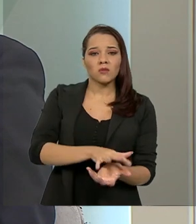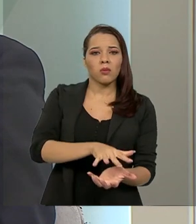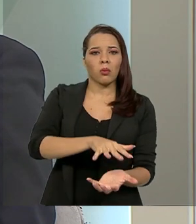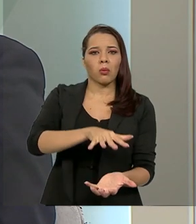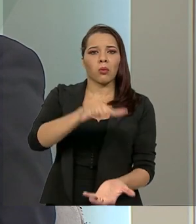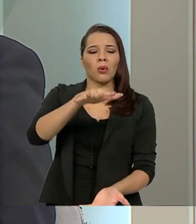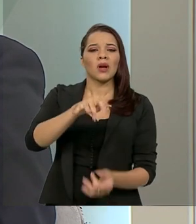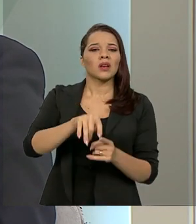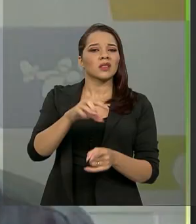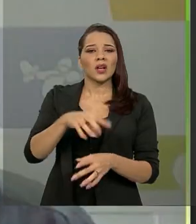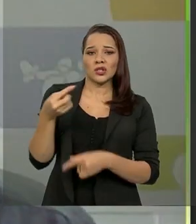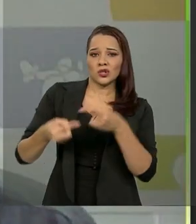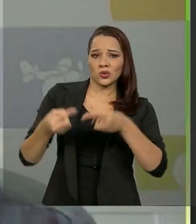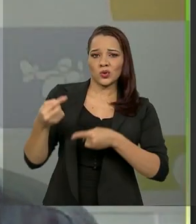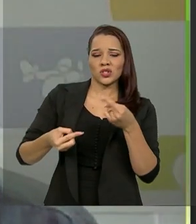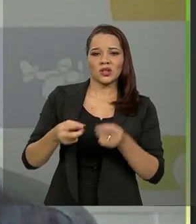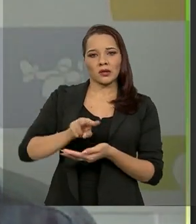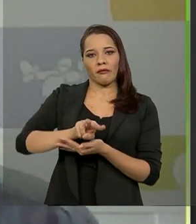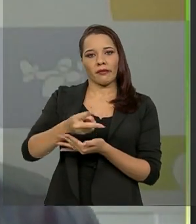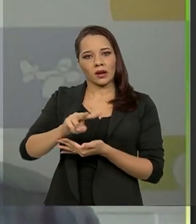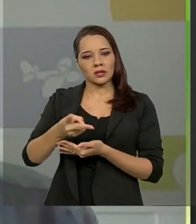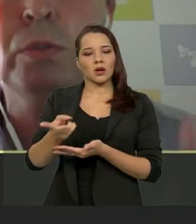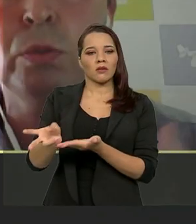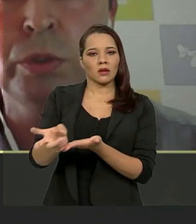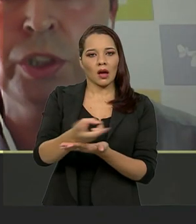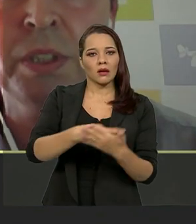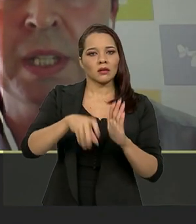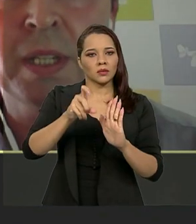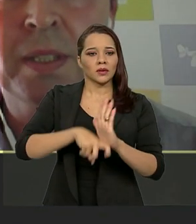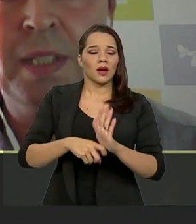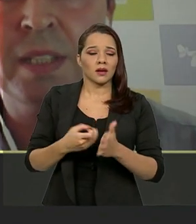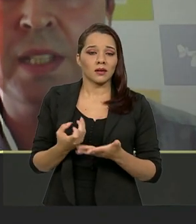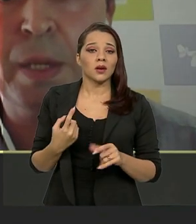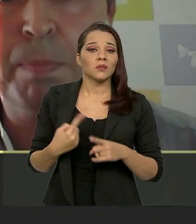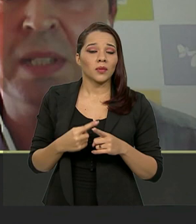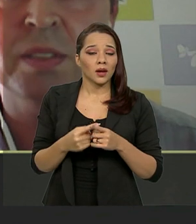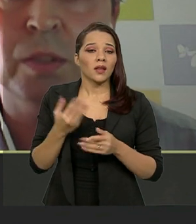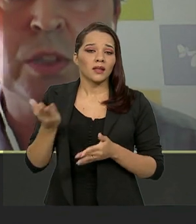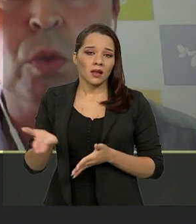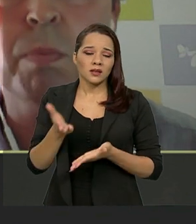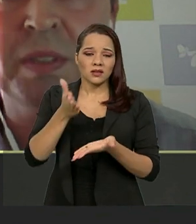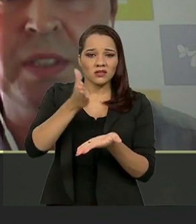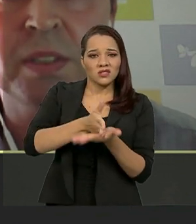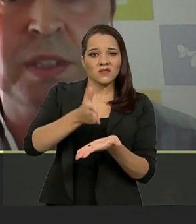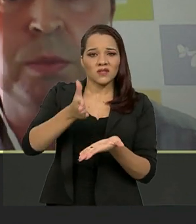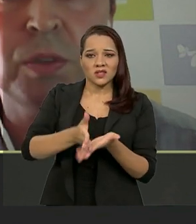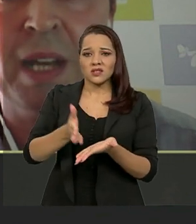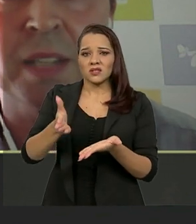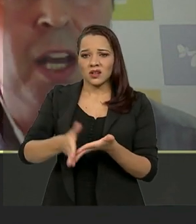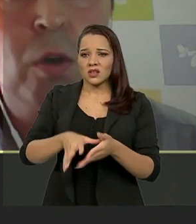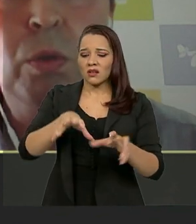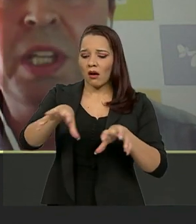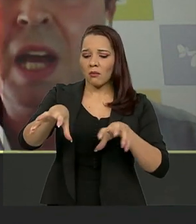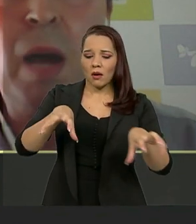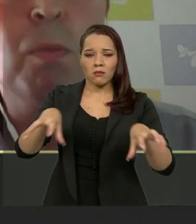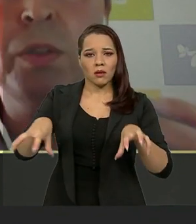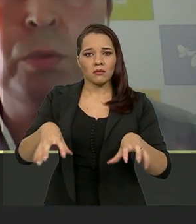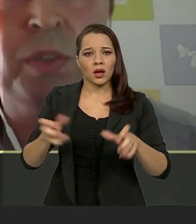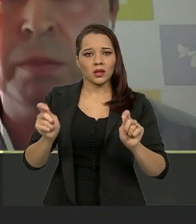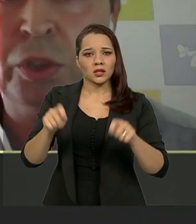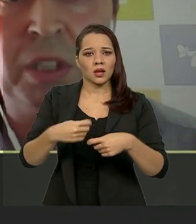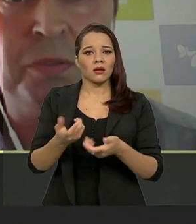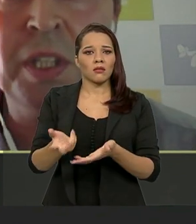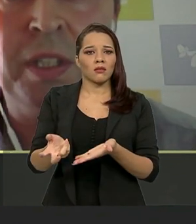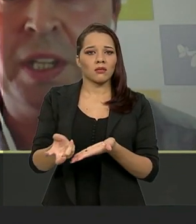discutindo essa esquizofrenia tributária em virtude dessa repartição das competências tributárias, o que há